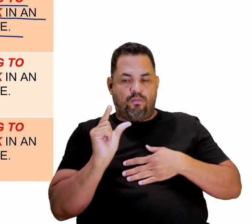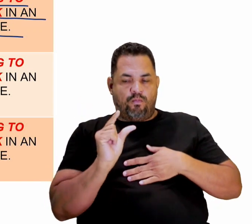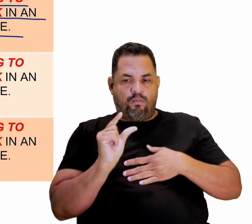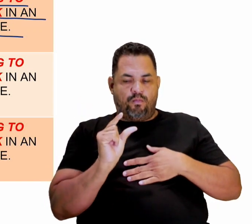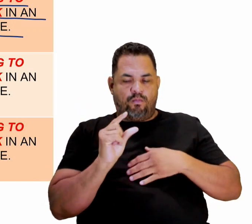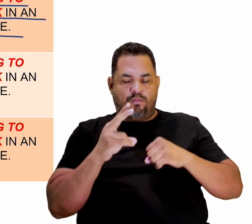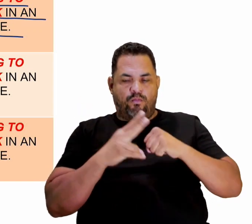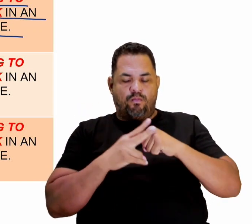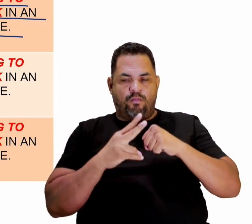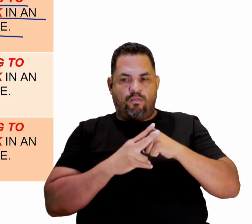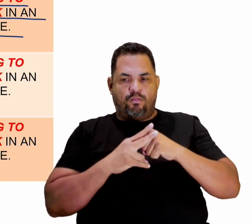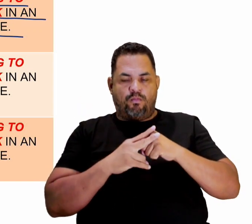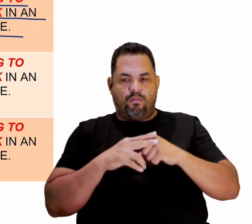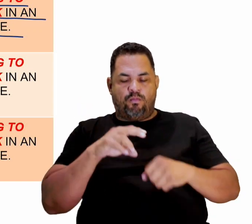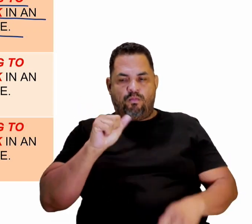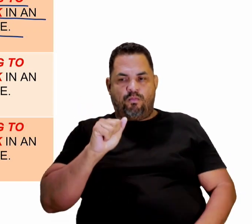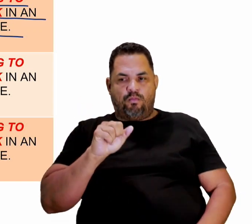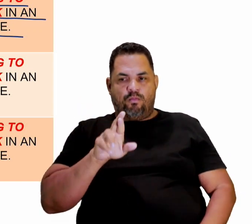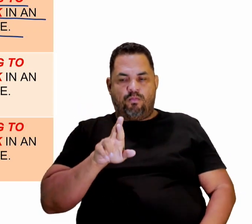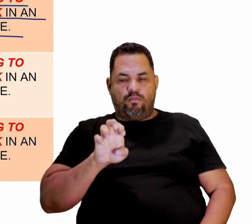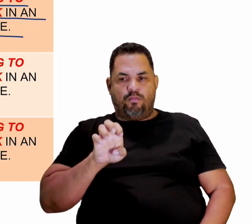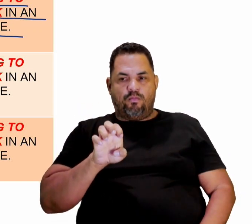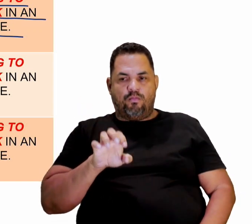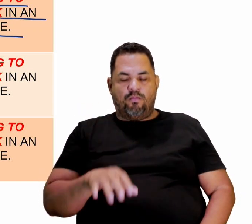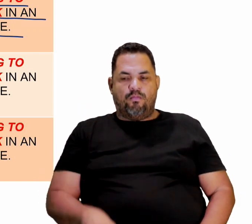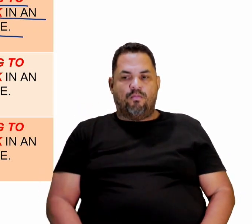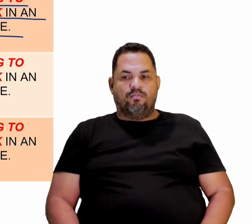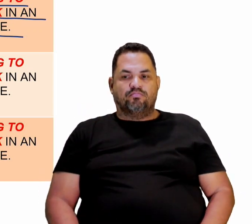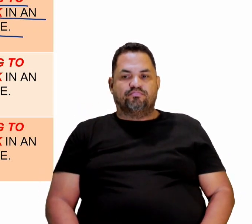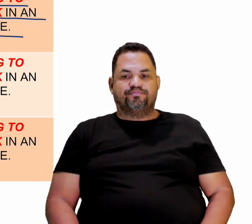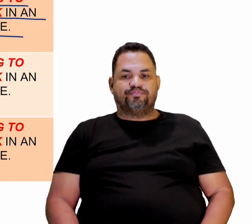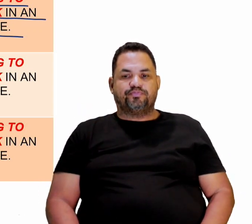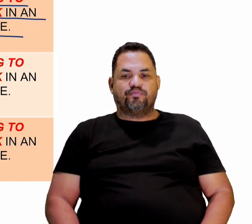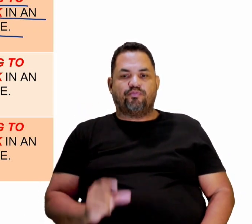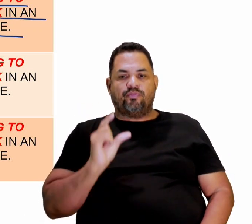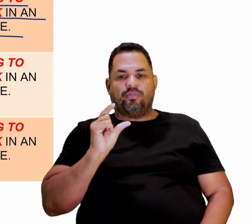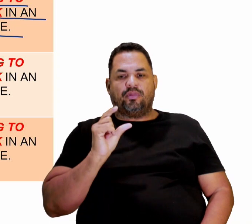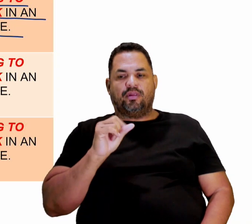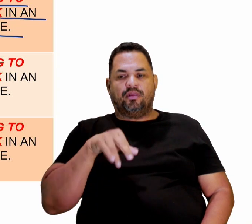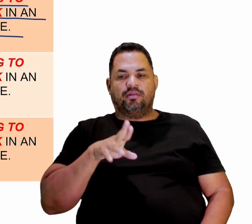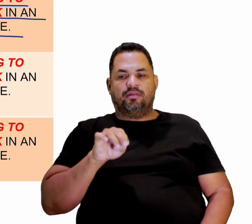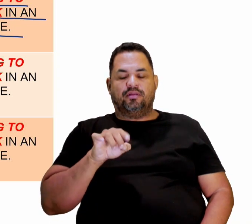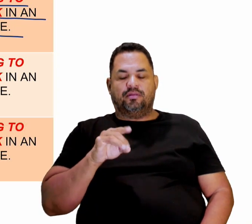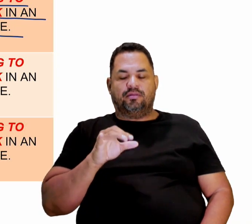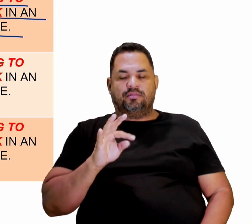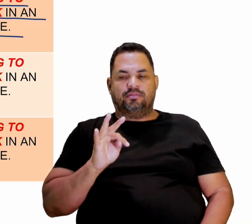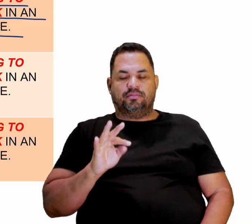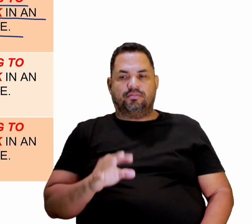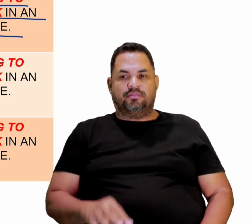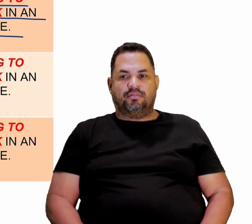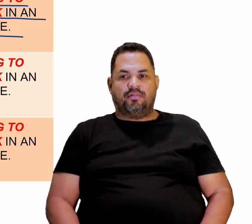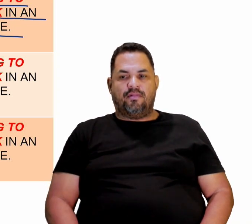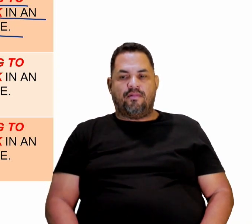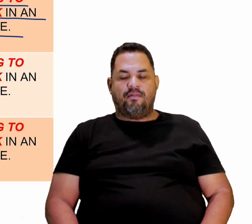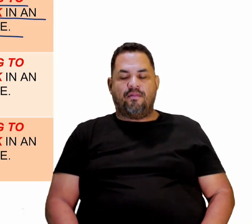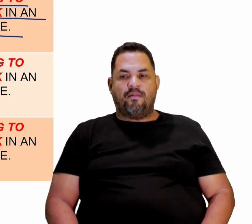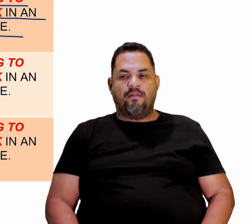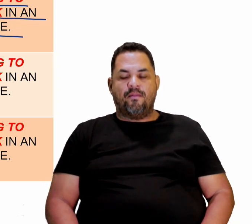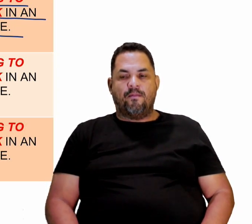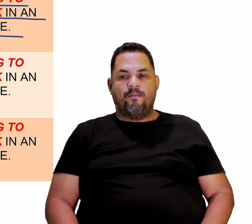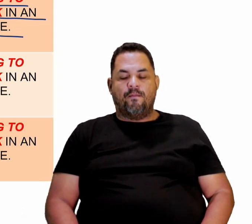verbo to be ar is com a minha palavrinha nós então eu posso fazer isso muito bem